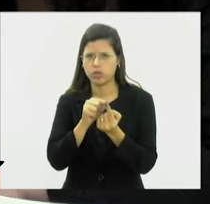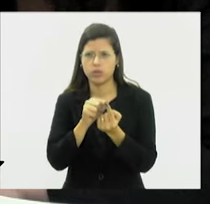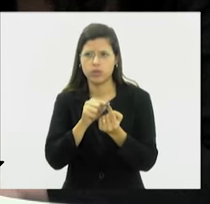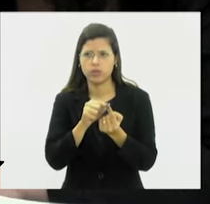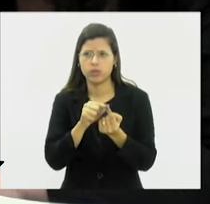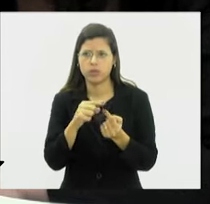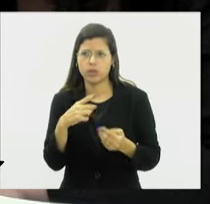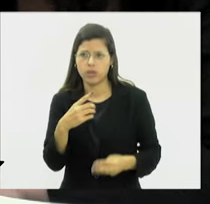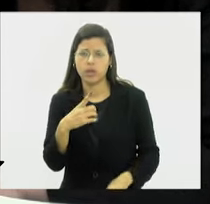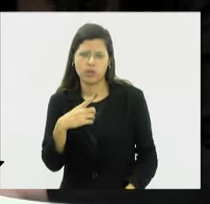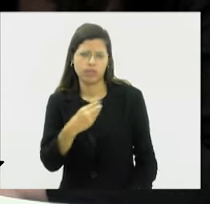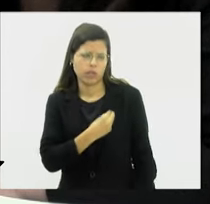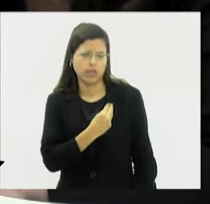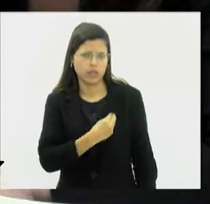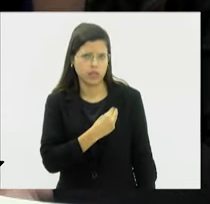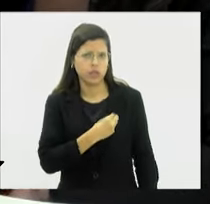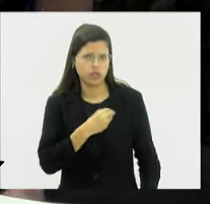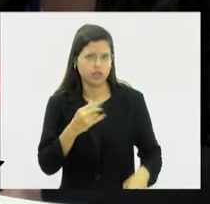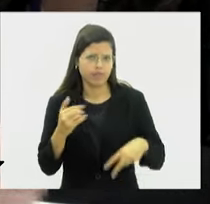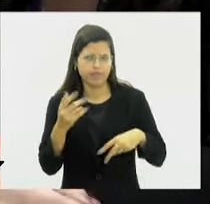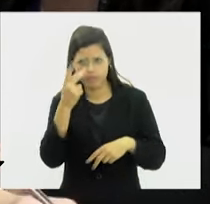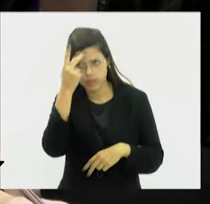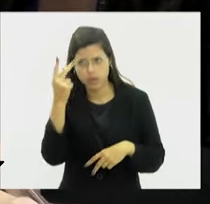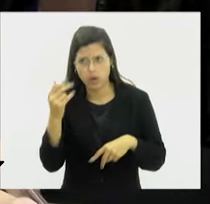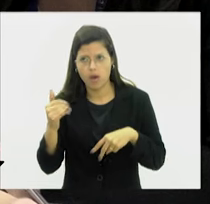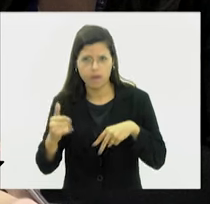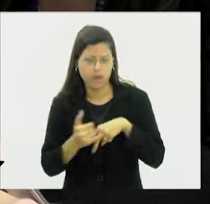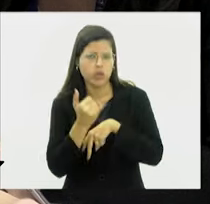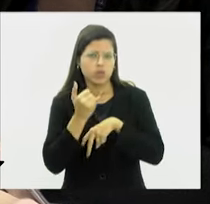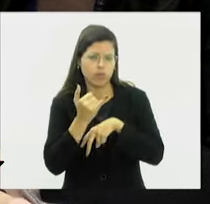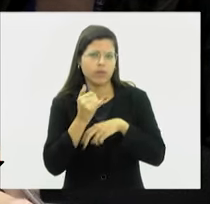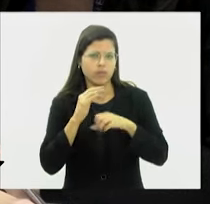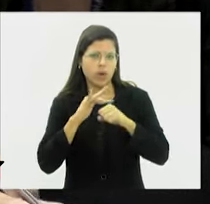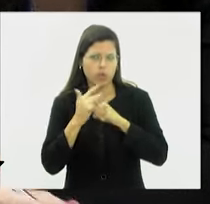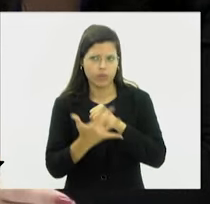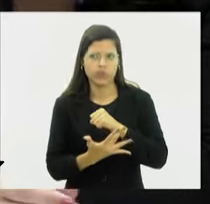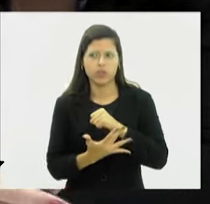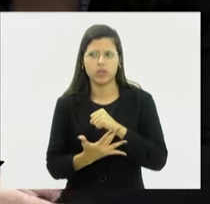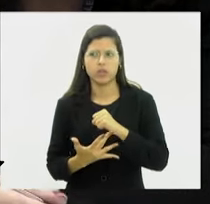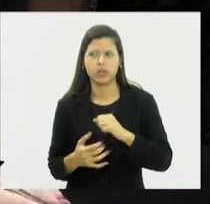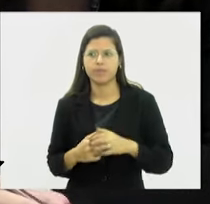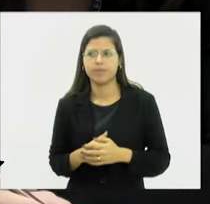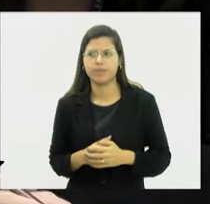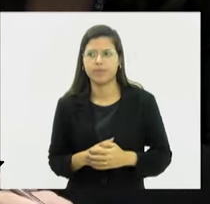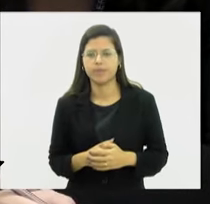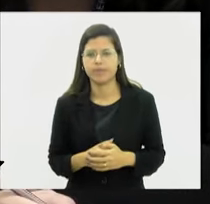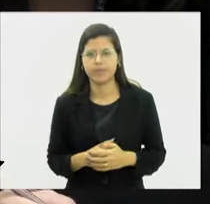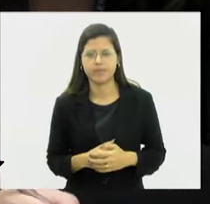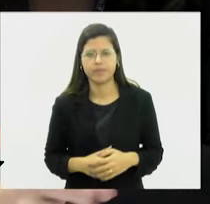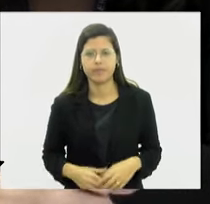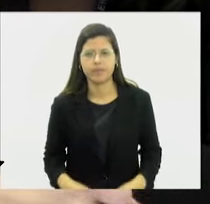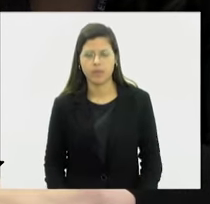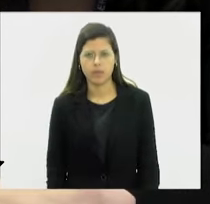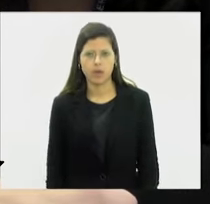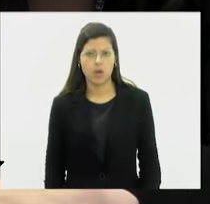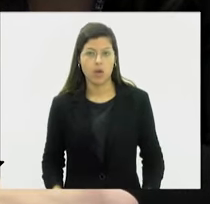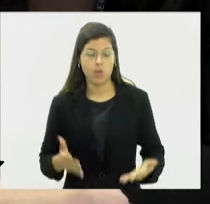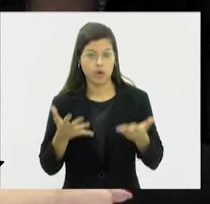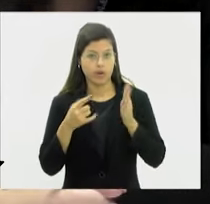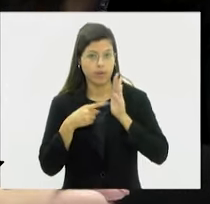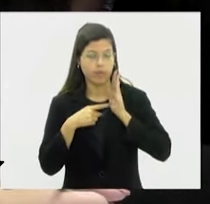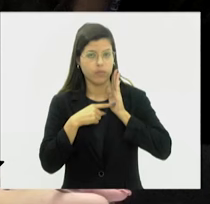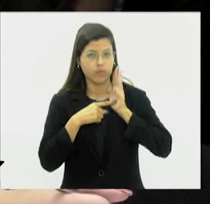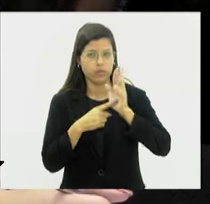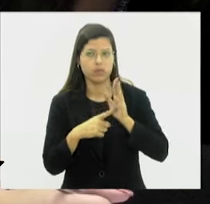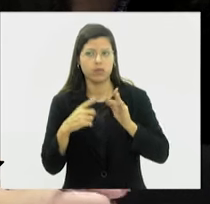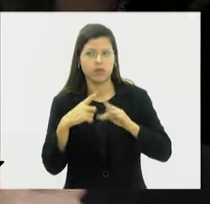existem vítimas ainda da Covid-19. E eu só queria apontar aqui,